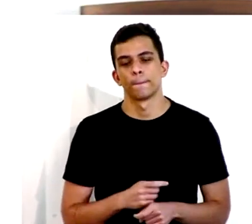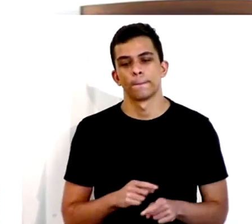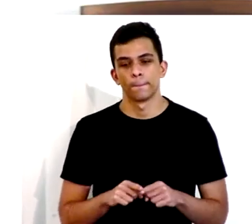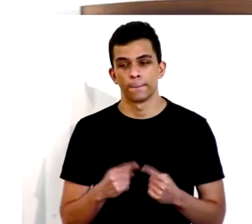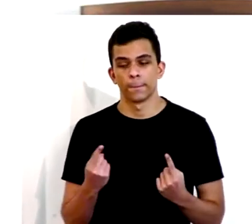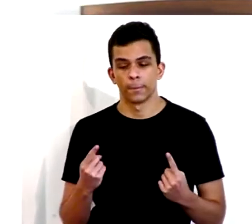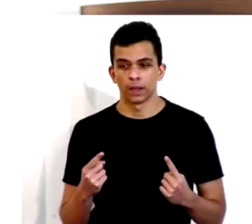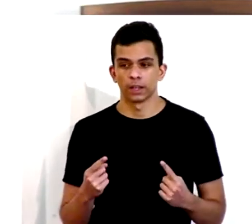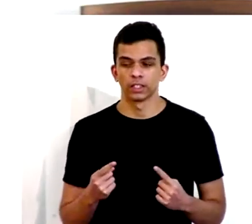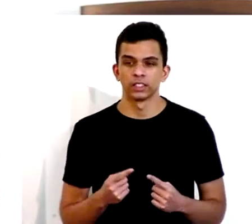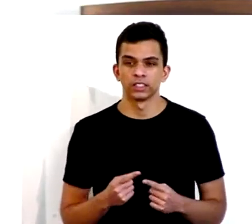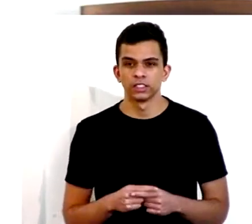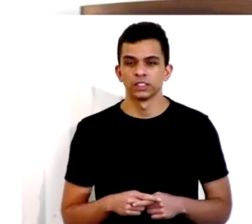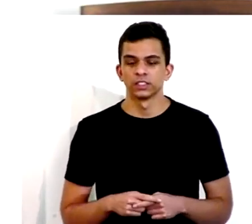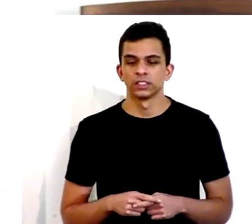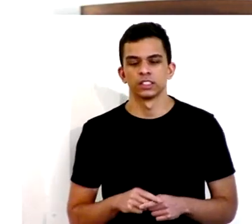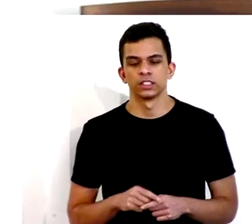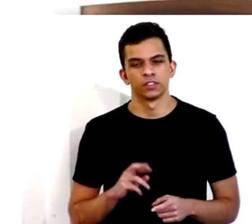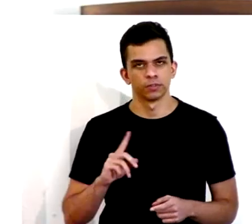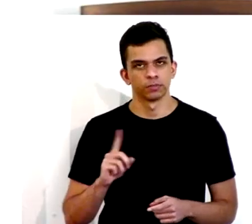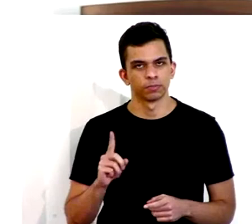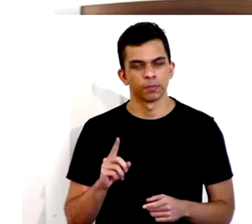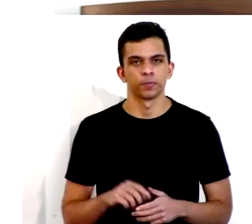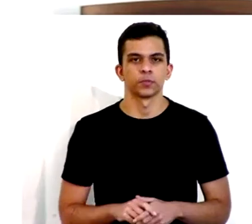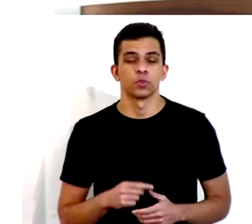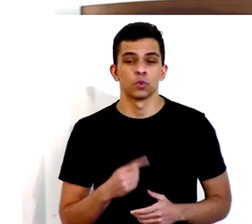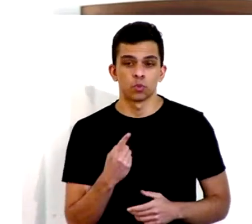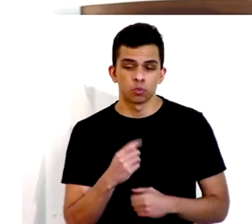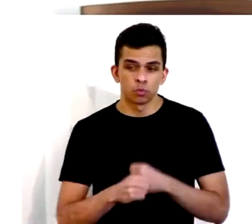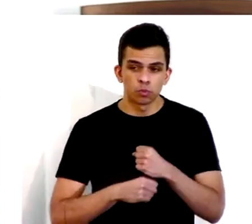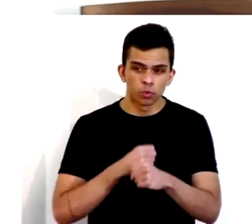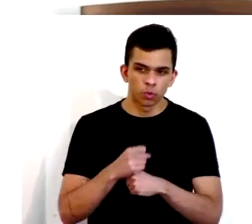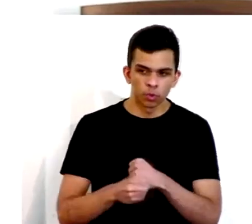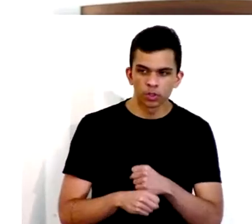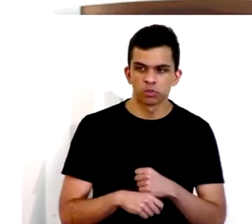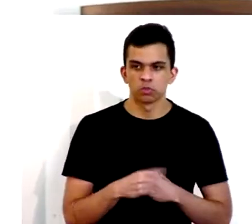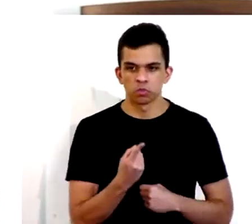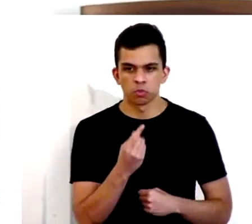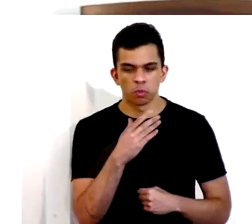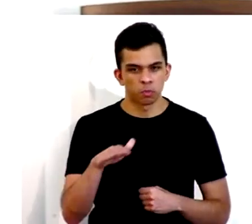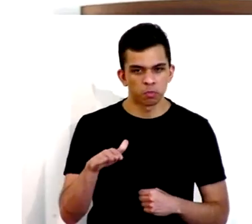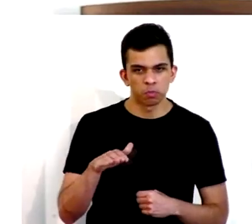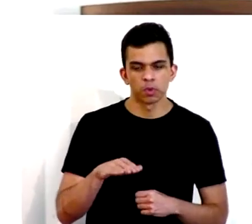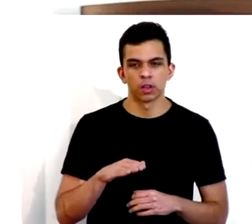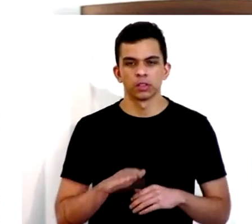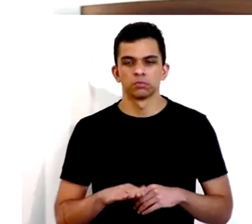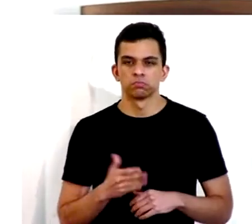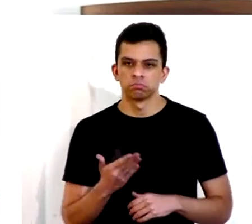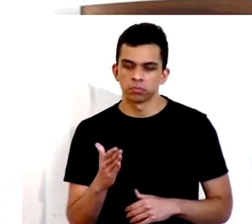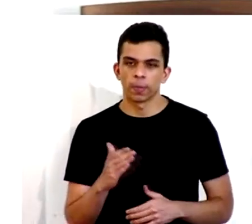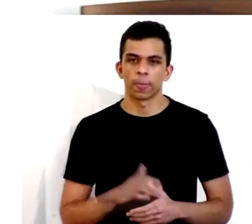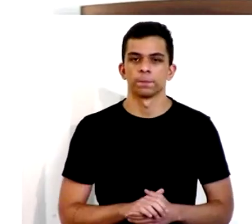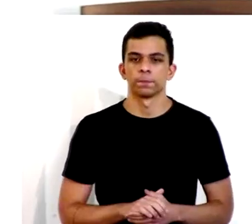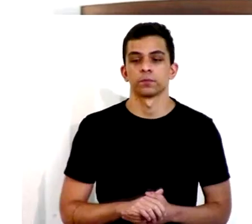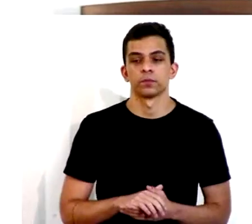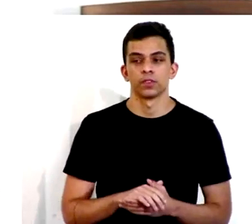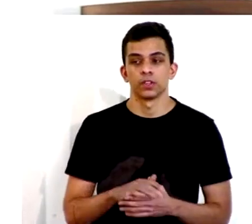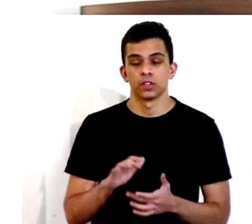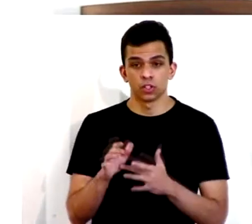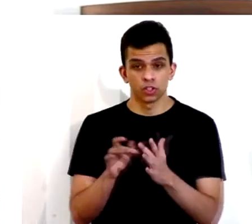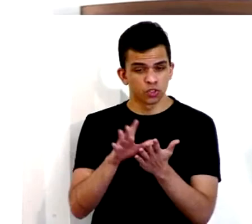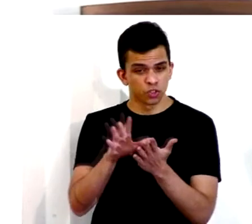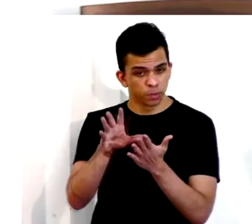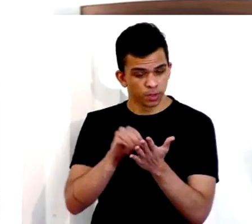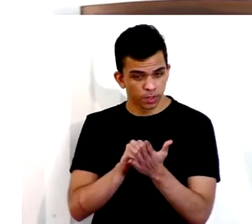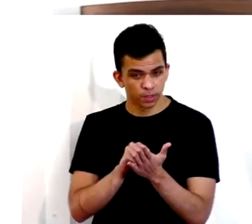não, mais ou menos 1 ano e um pouco mais, 1 ano e meio, eles andaram com Jesus, imitando a Ele e aprendendo a imitar